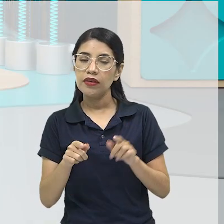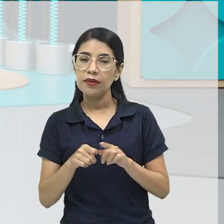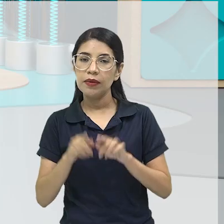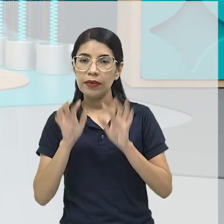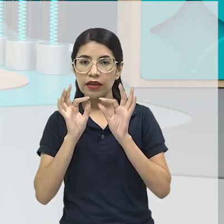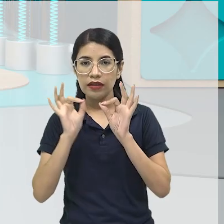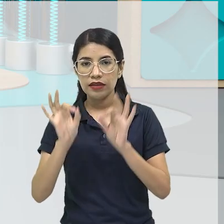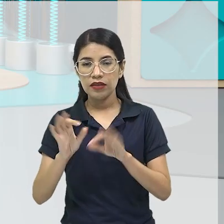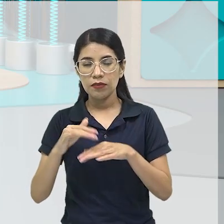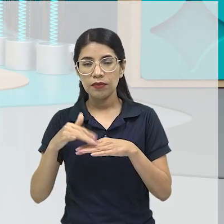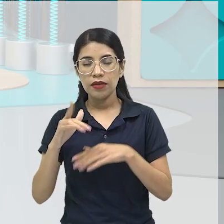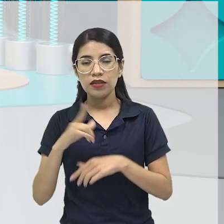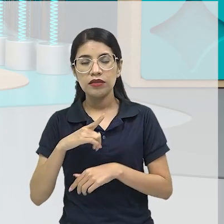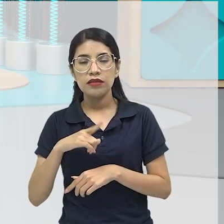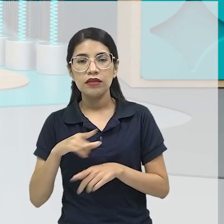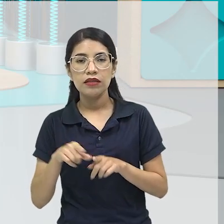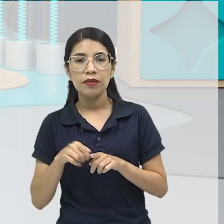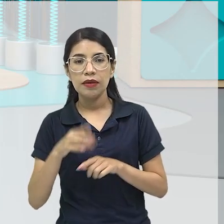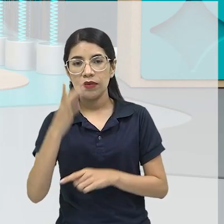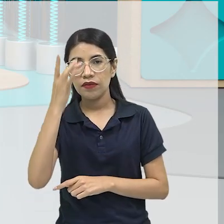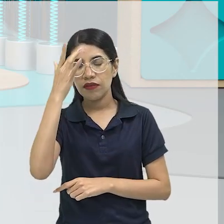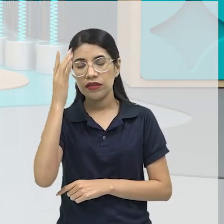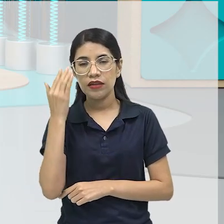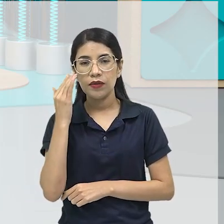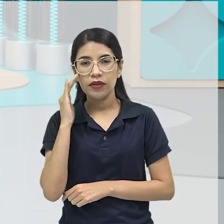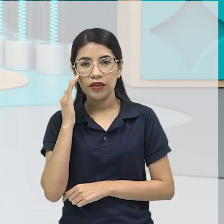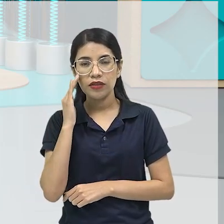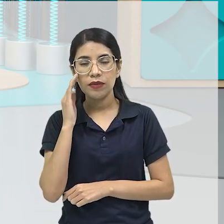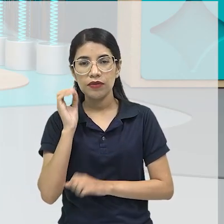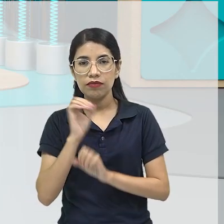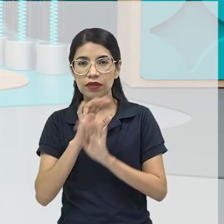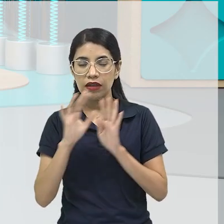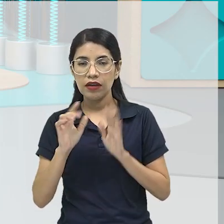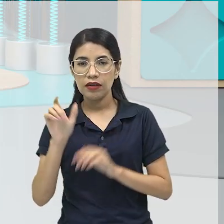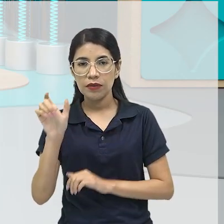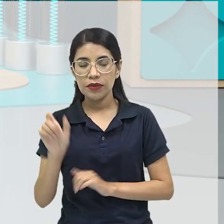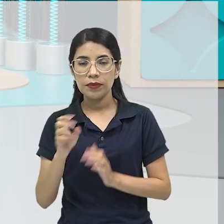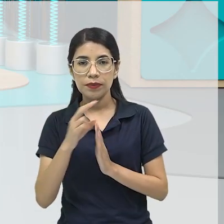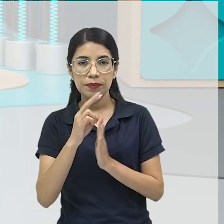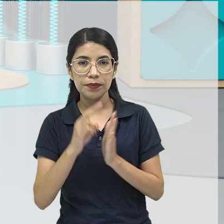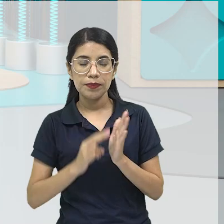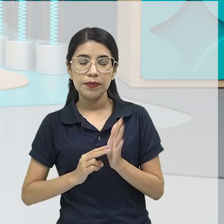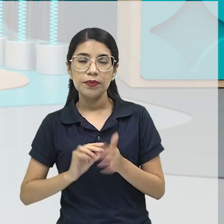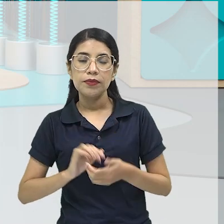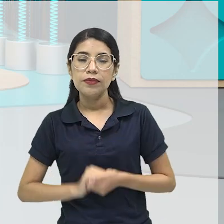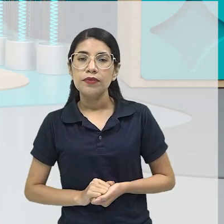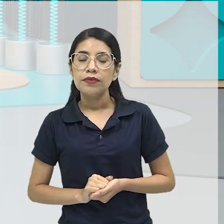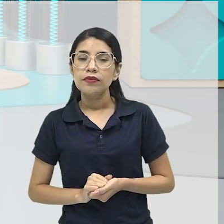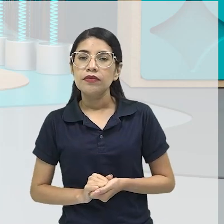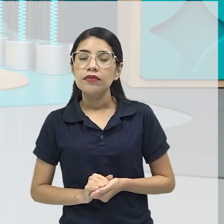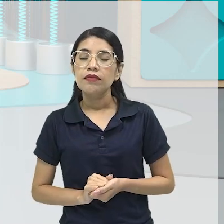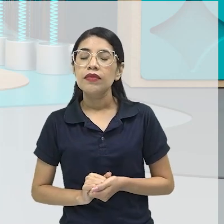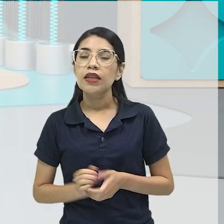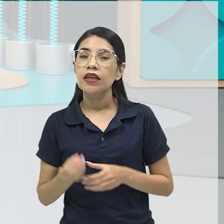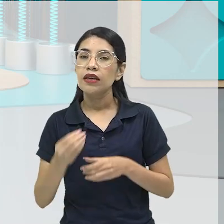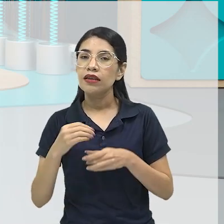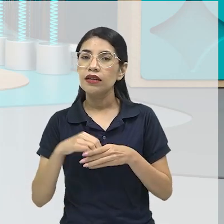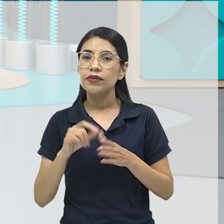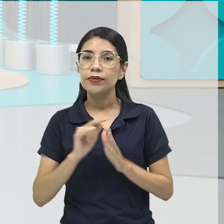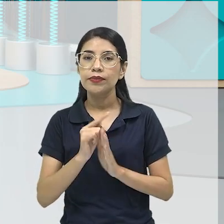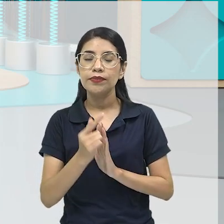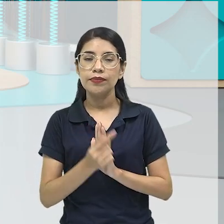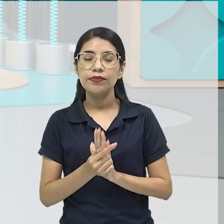a atenção e também para facilitar a compreensão do seu leitor. E dentro de tudo isso, desses gêneros, como